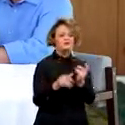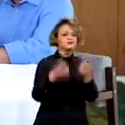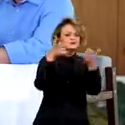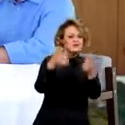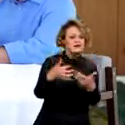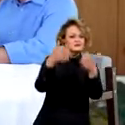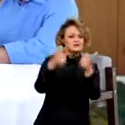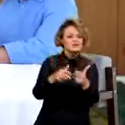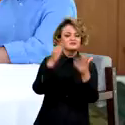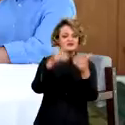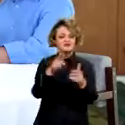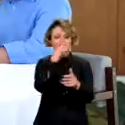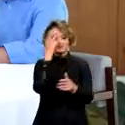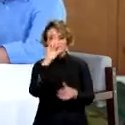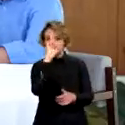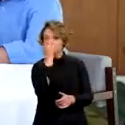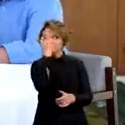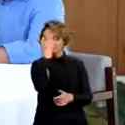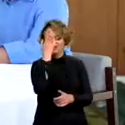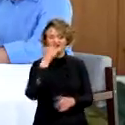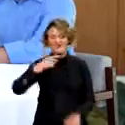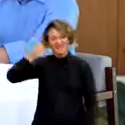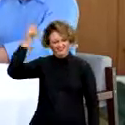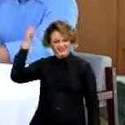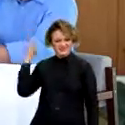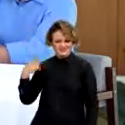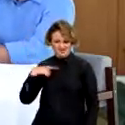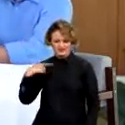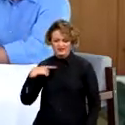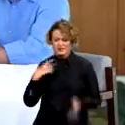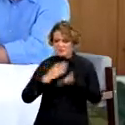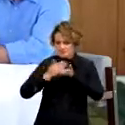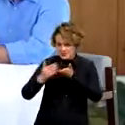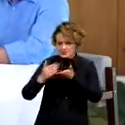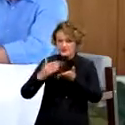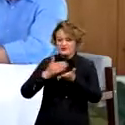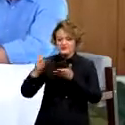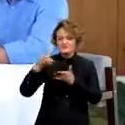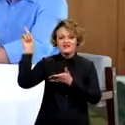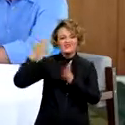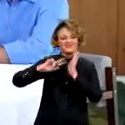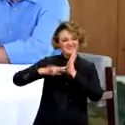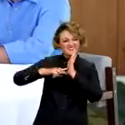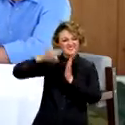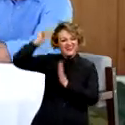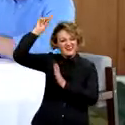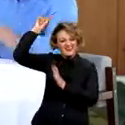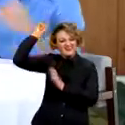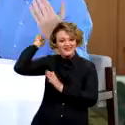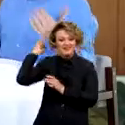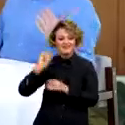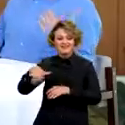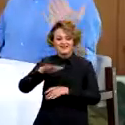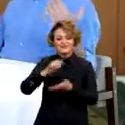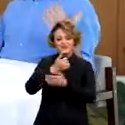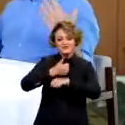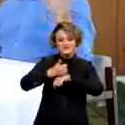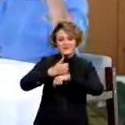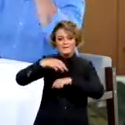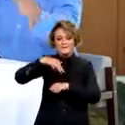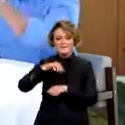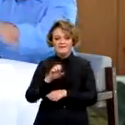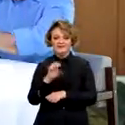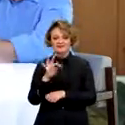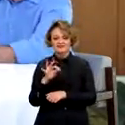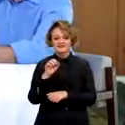Isso, você começou a fazer isso muito lá atrás, né? Muito no começo, né? Lá no sindicato ainda, dos metalúrgicos, lidando de certa maneira com